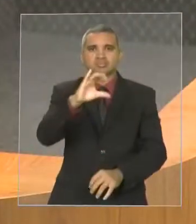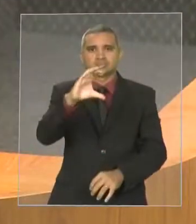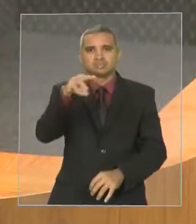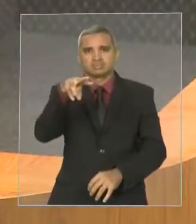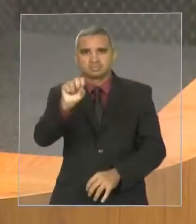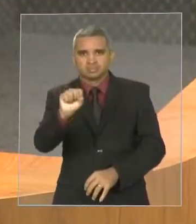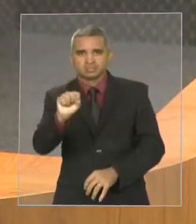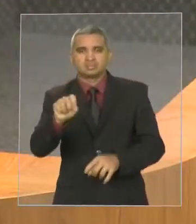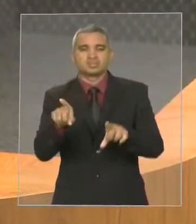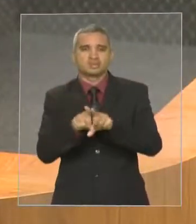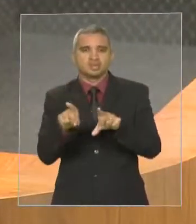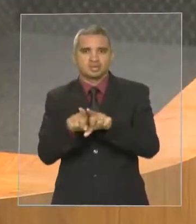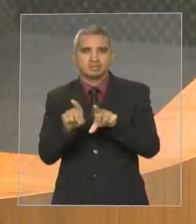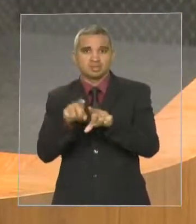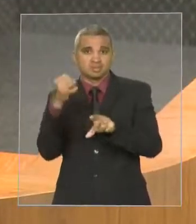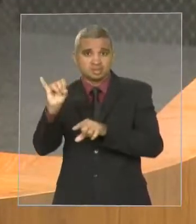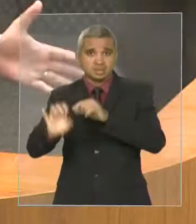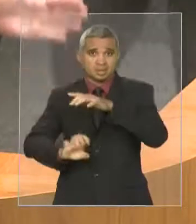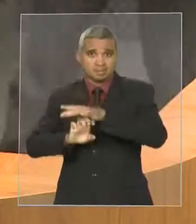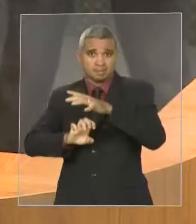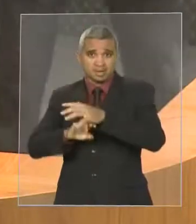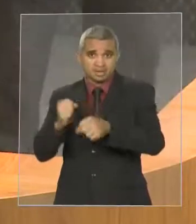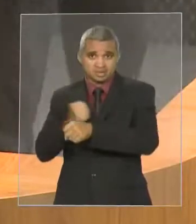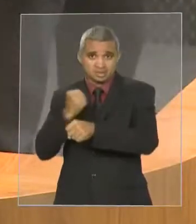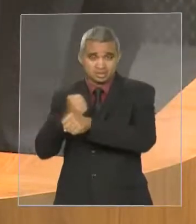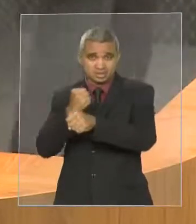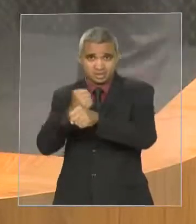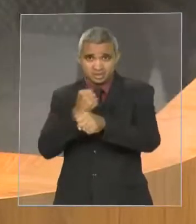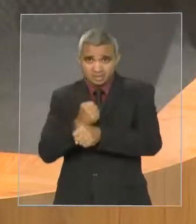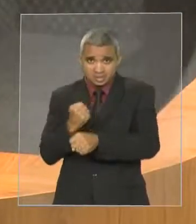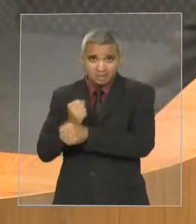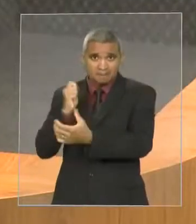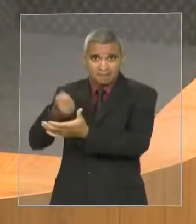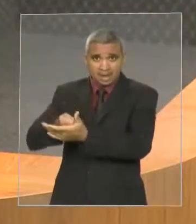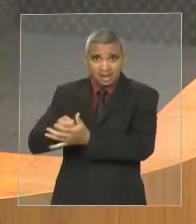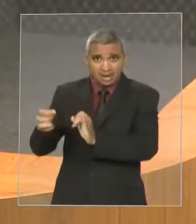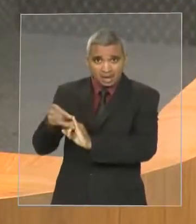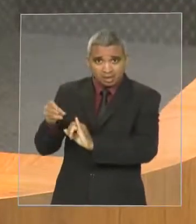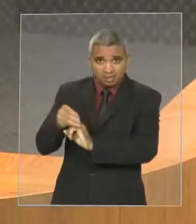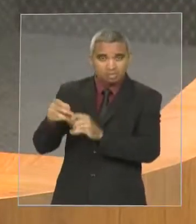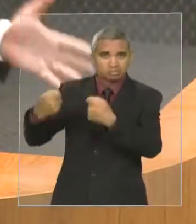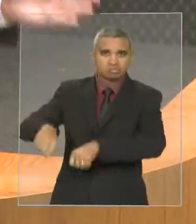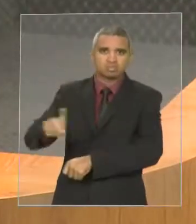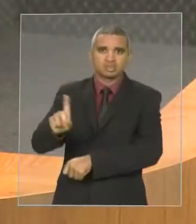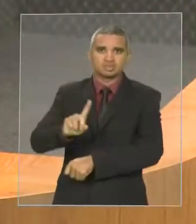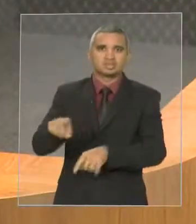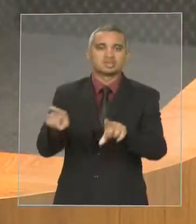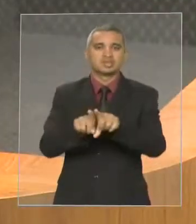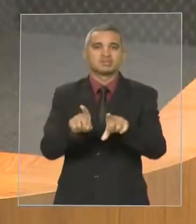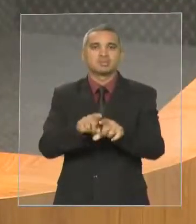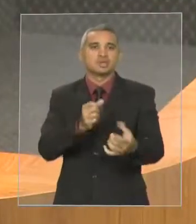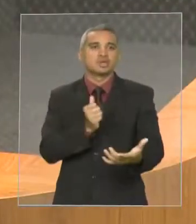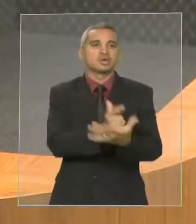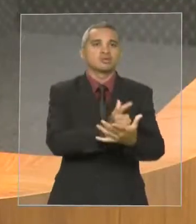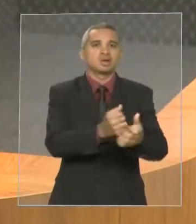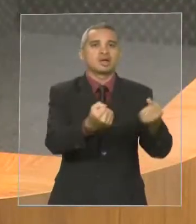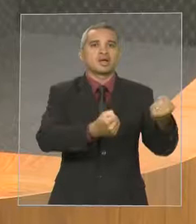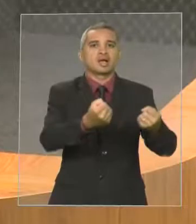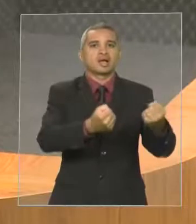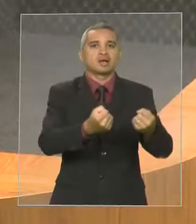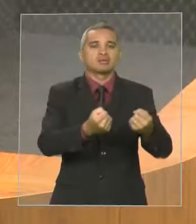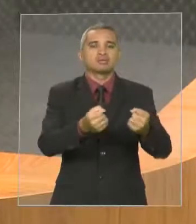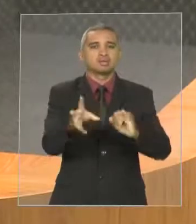imposto. Os carros que ela comprar não vai pagar IPVA. As compras que ela fizer não vai pagar ITCD. Quer dizer